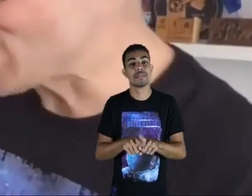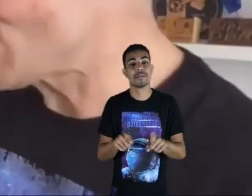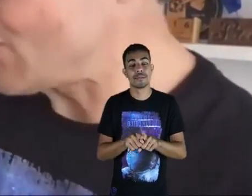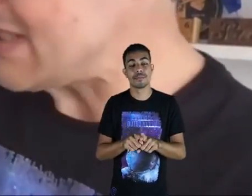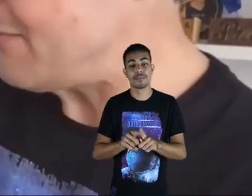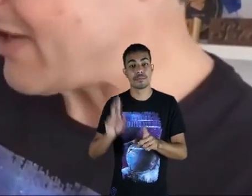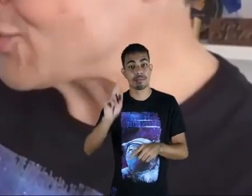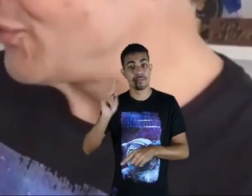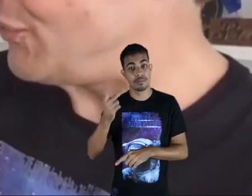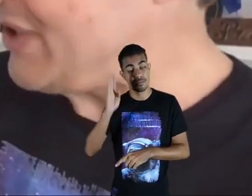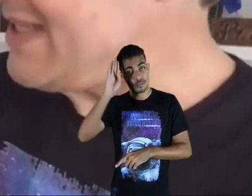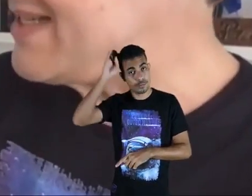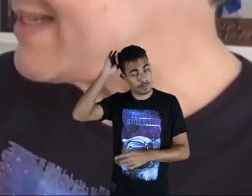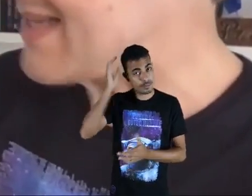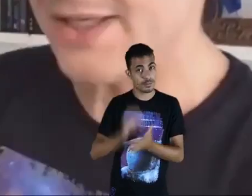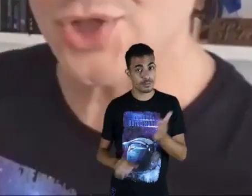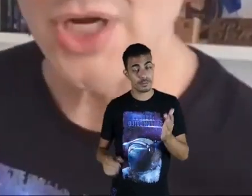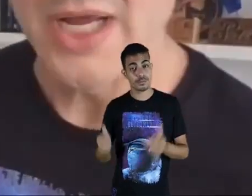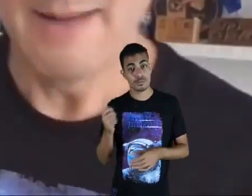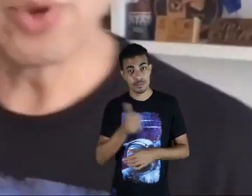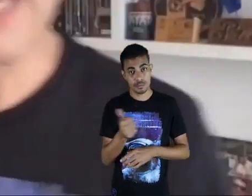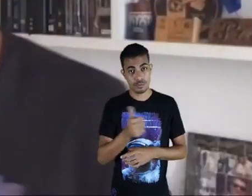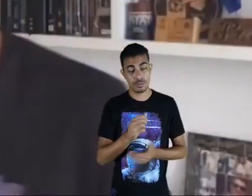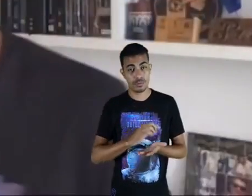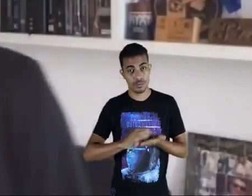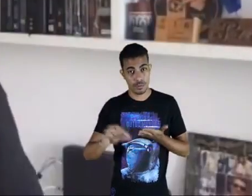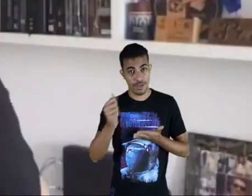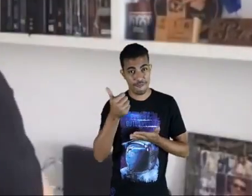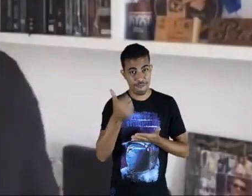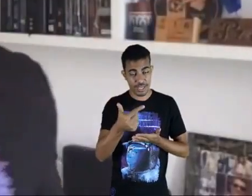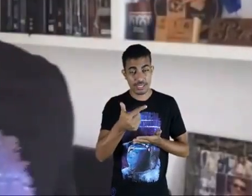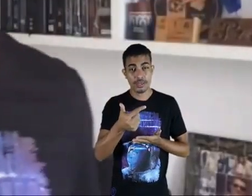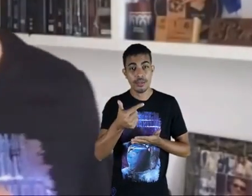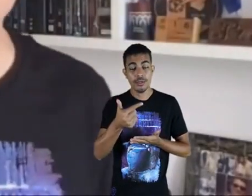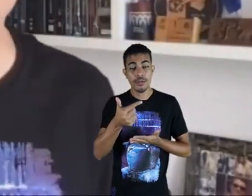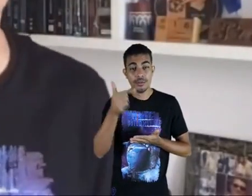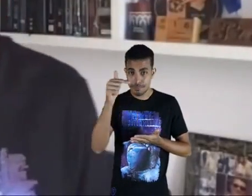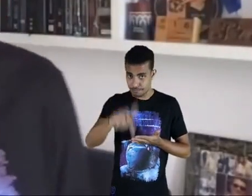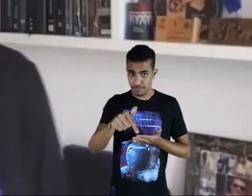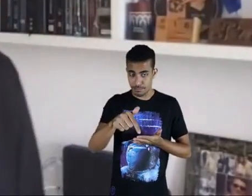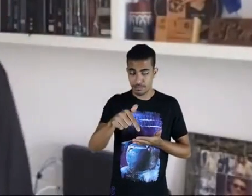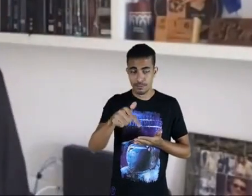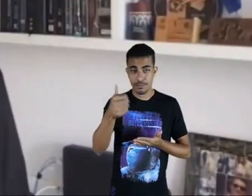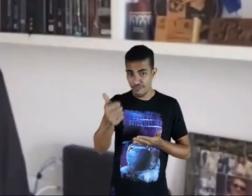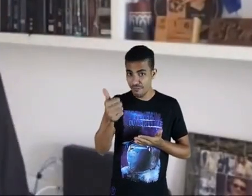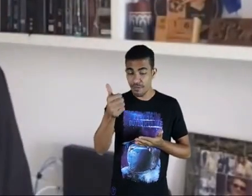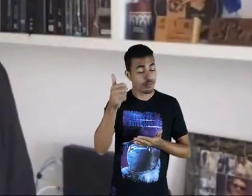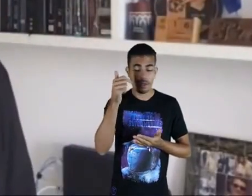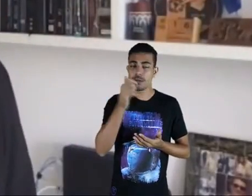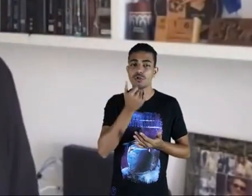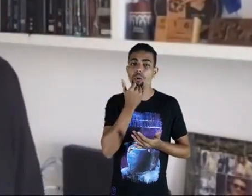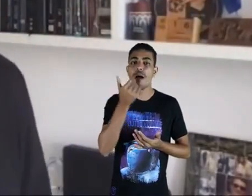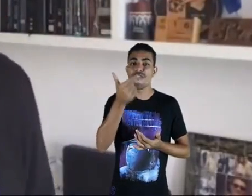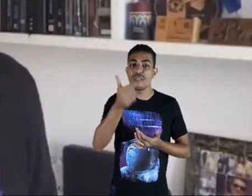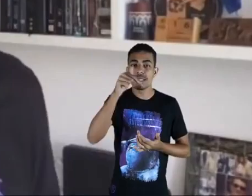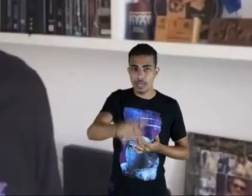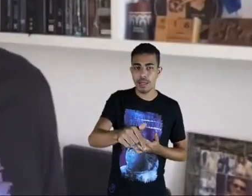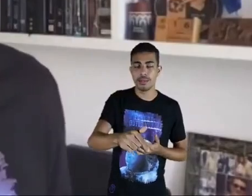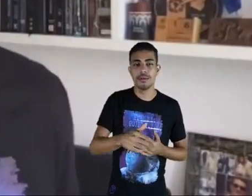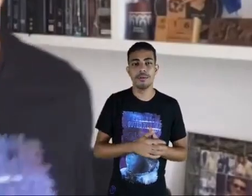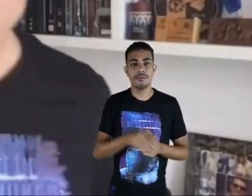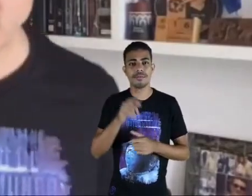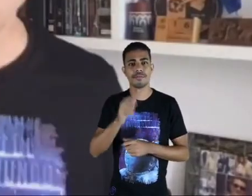abrir Hebreus 11, verso 27, porque aqui eu mostro para vocês, a Bíblia vem trazendo o segredo